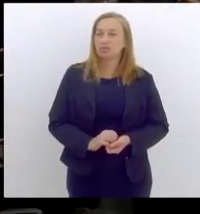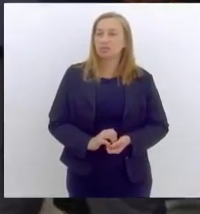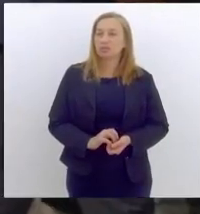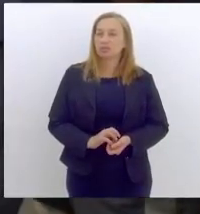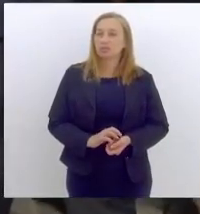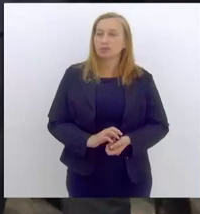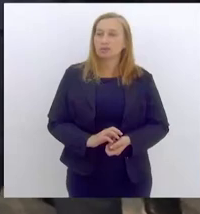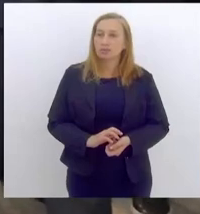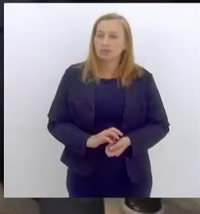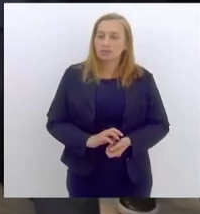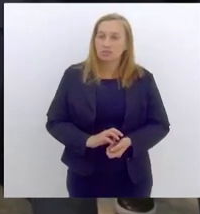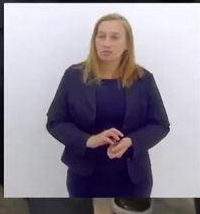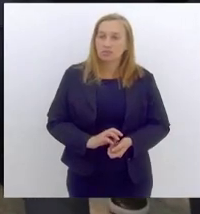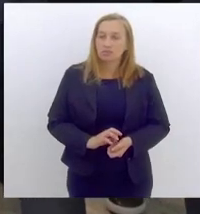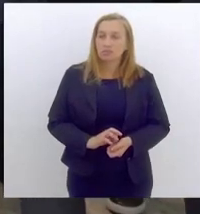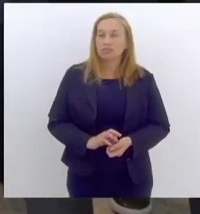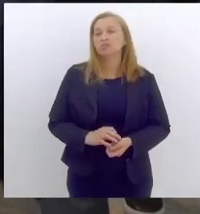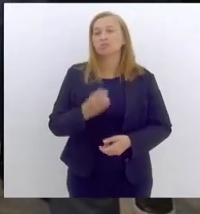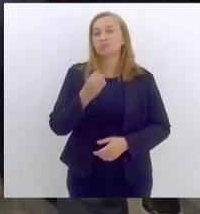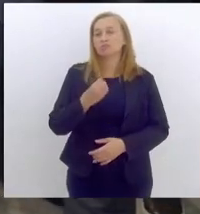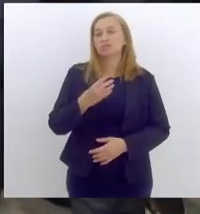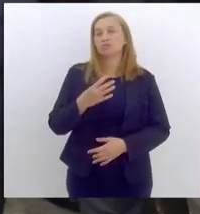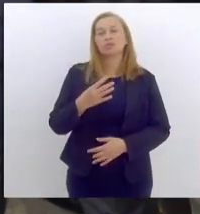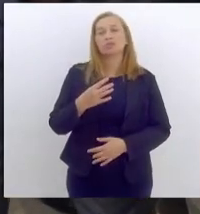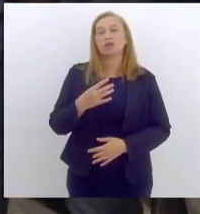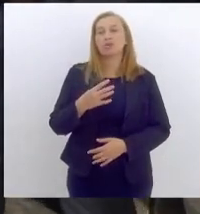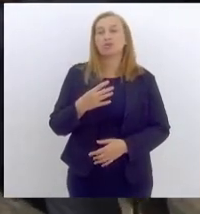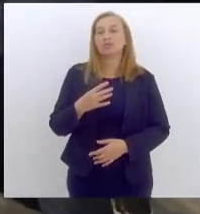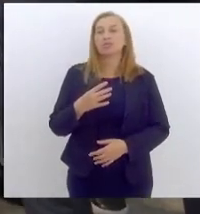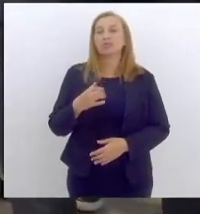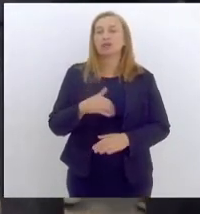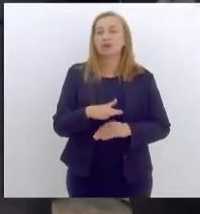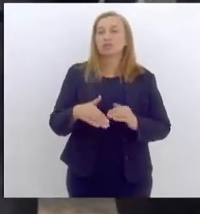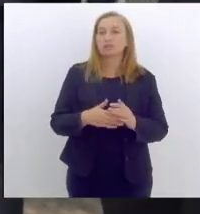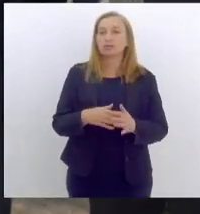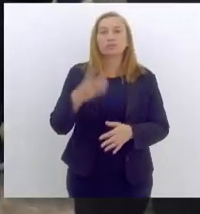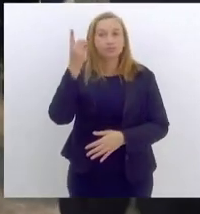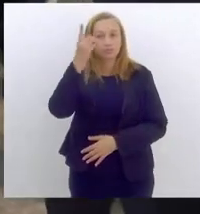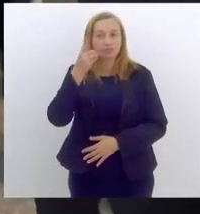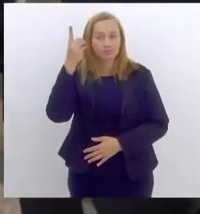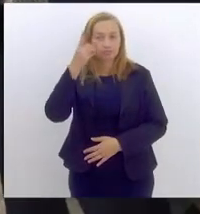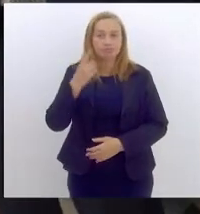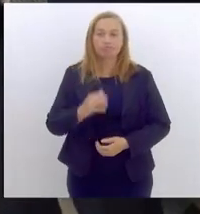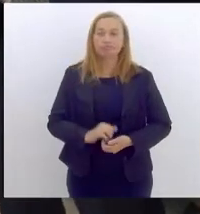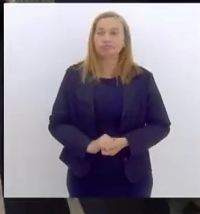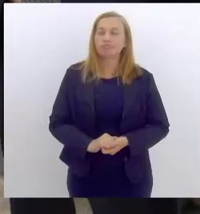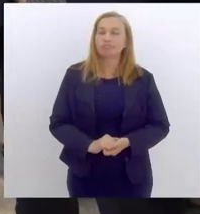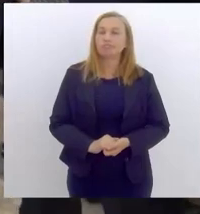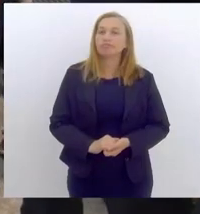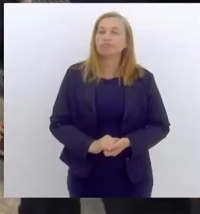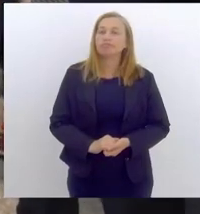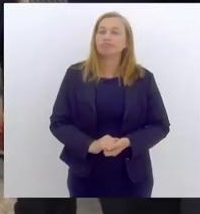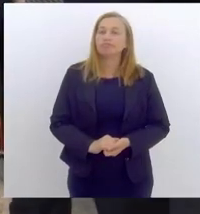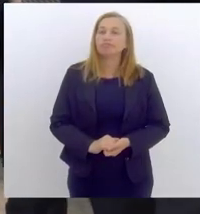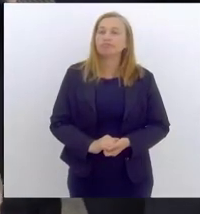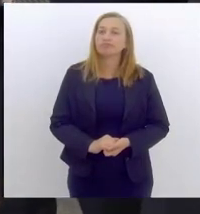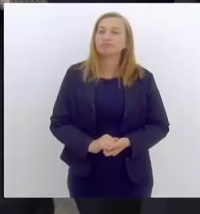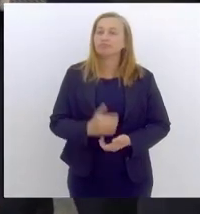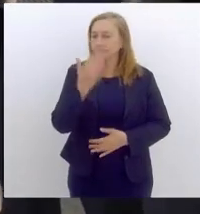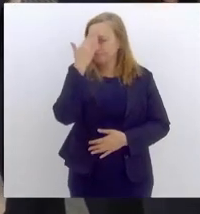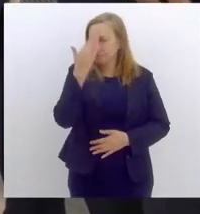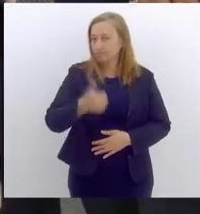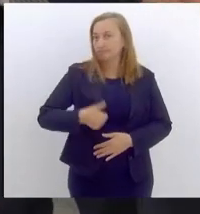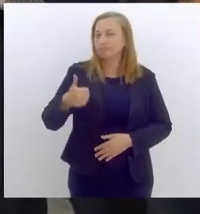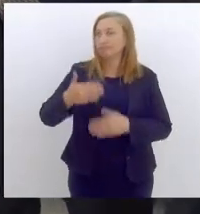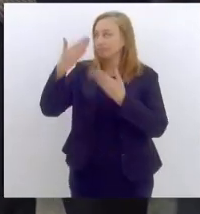Boa noite, senhor presidente, senhores e senhoras deputadas e aos demais presentes. Eu gostaria, em primeiro lugar, de agradecer a